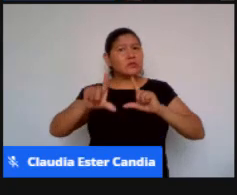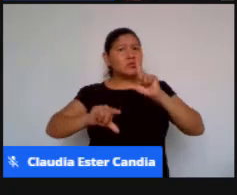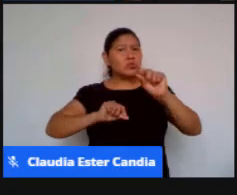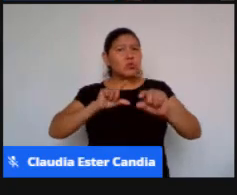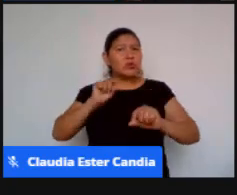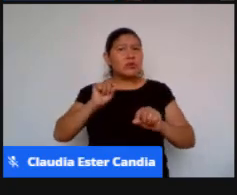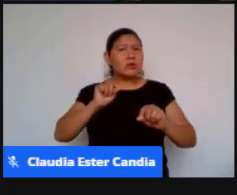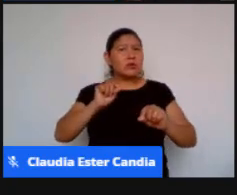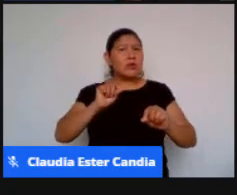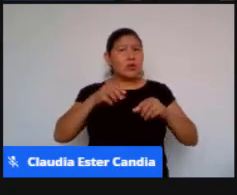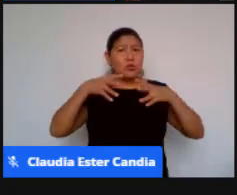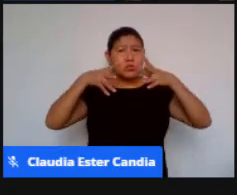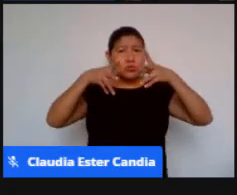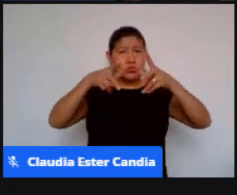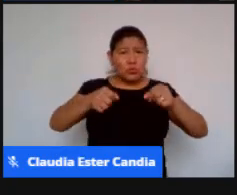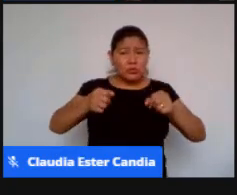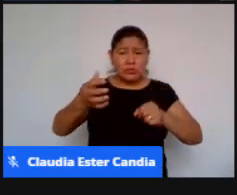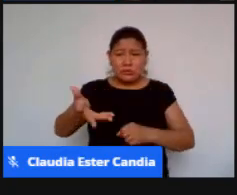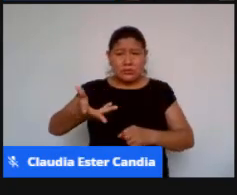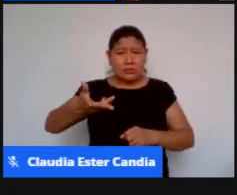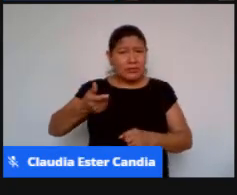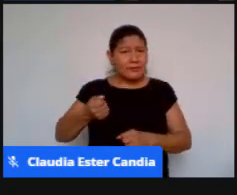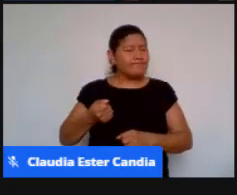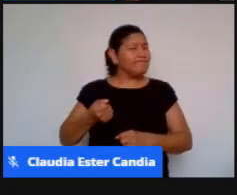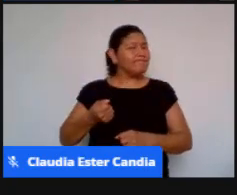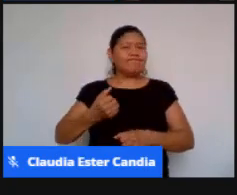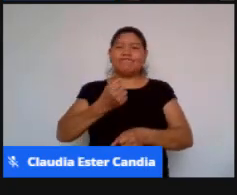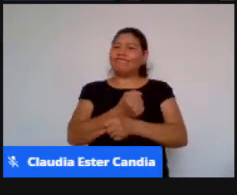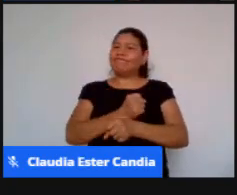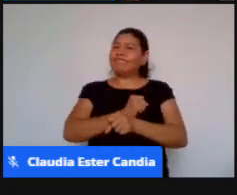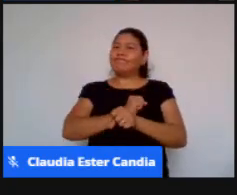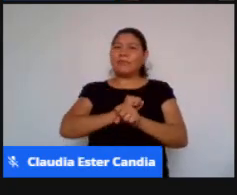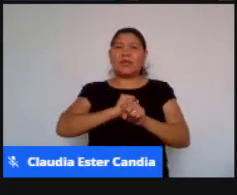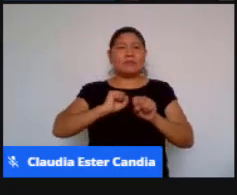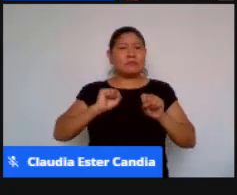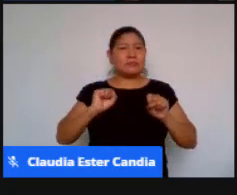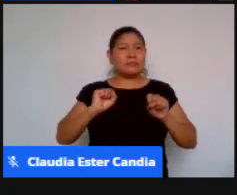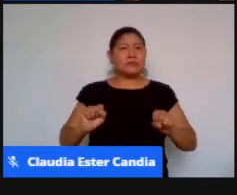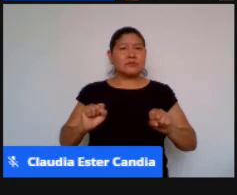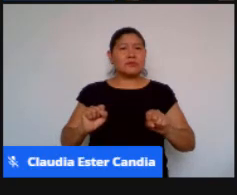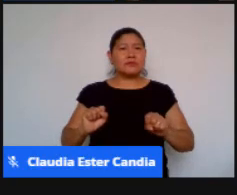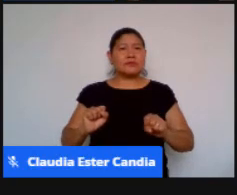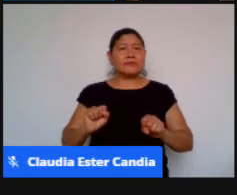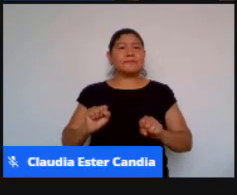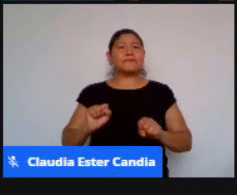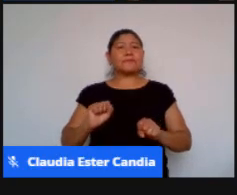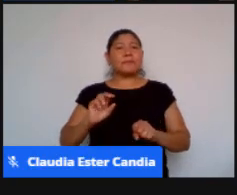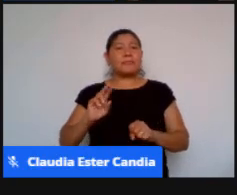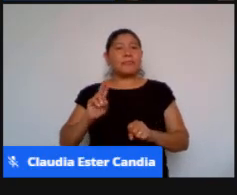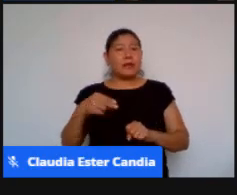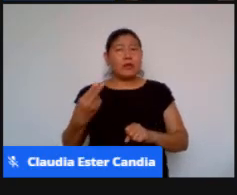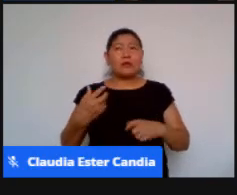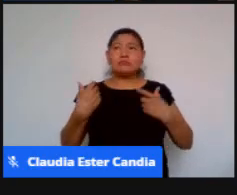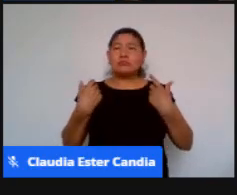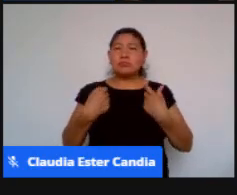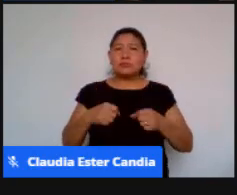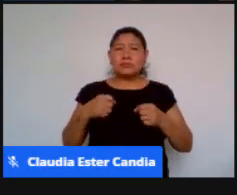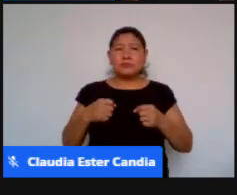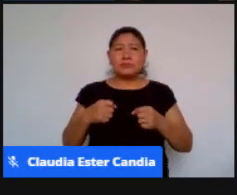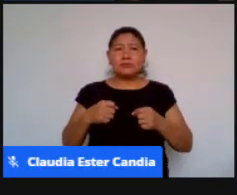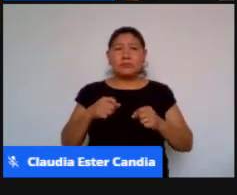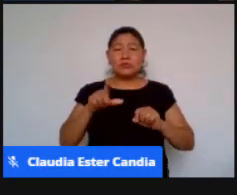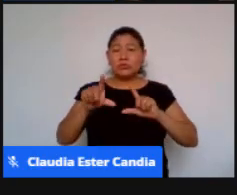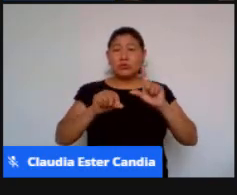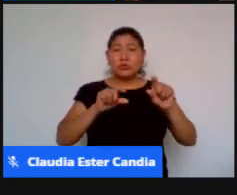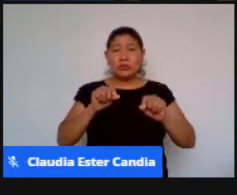essas habilidades? Não, a gente não vai falar, né? essas habilidades